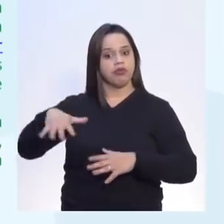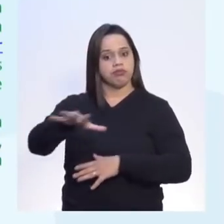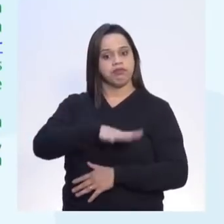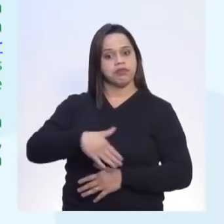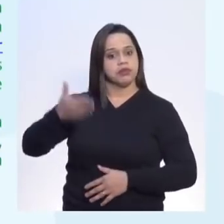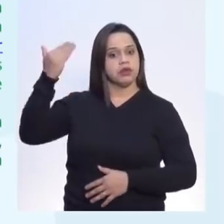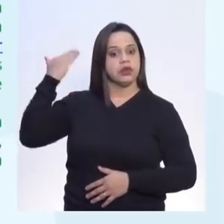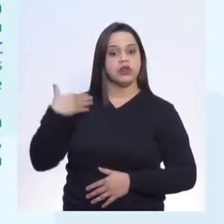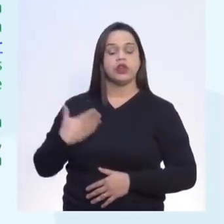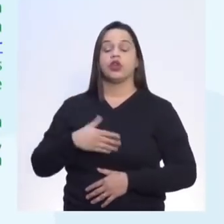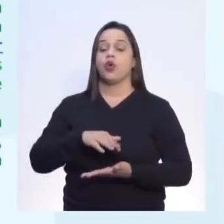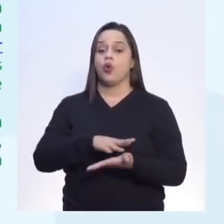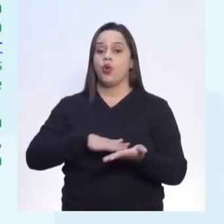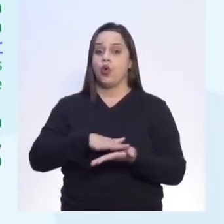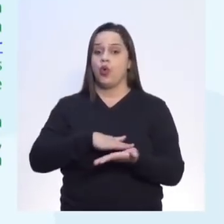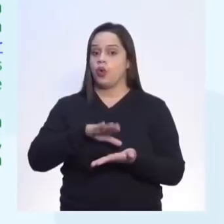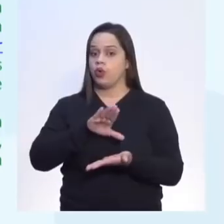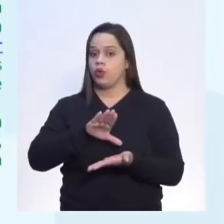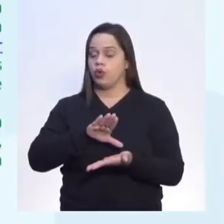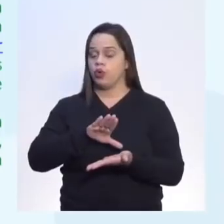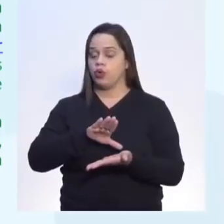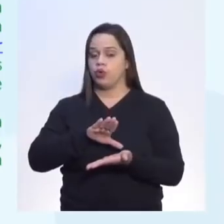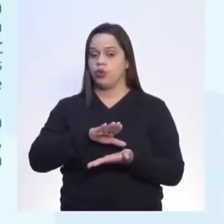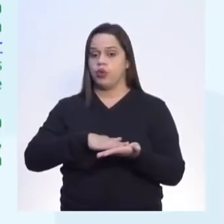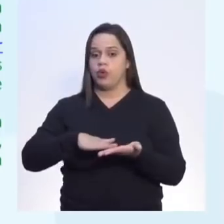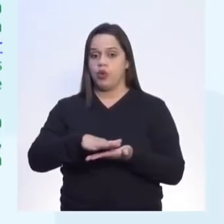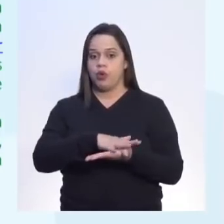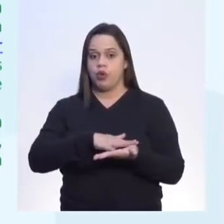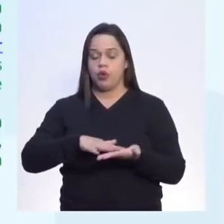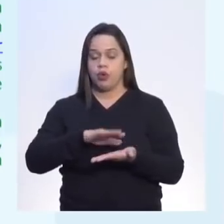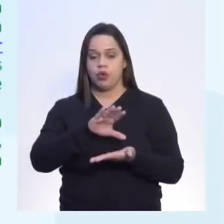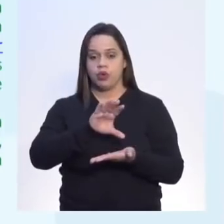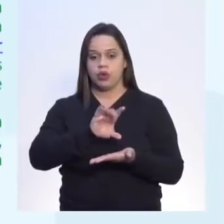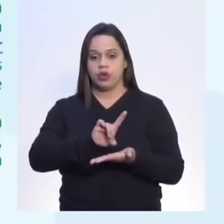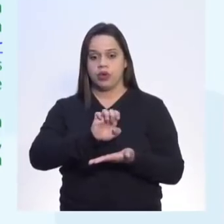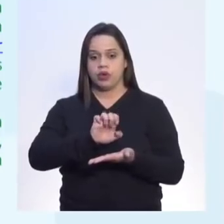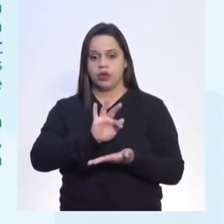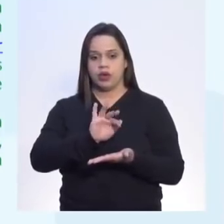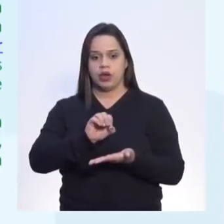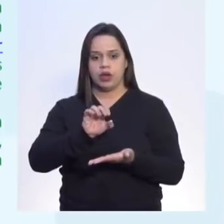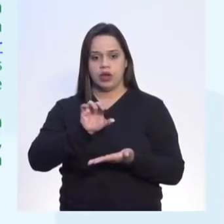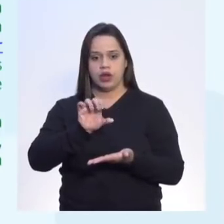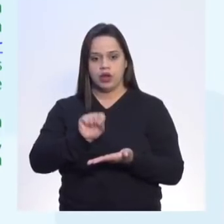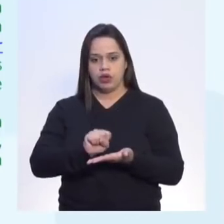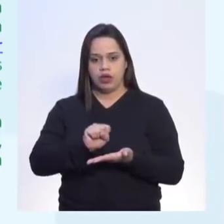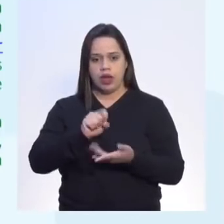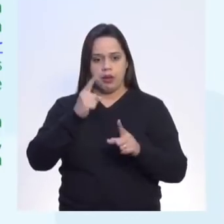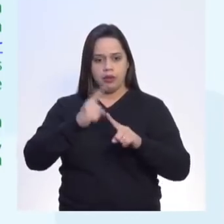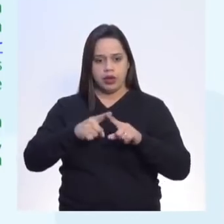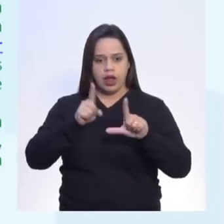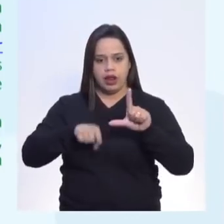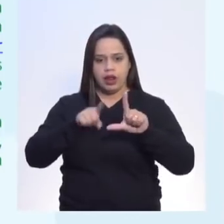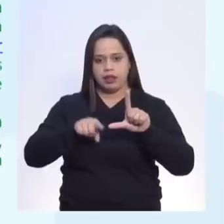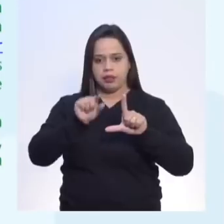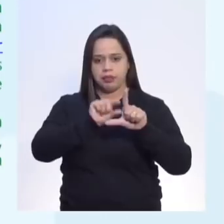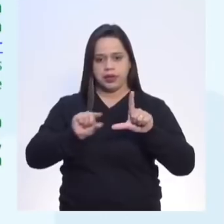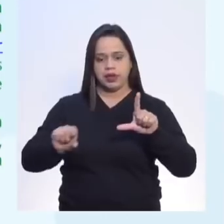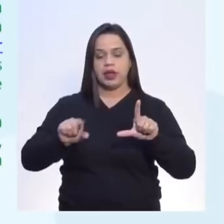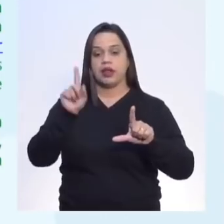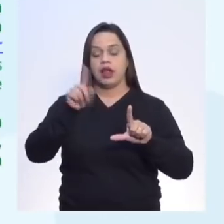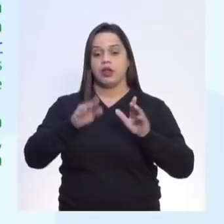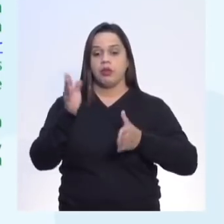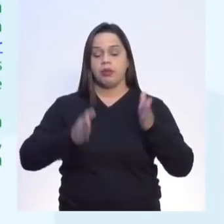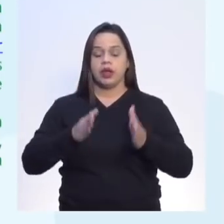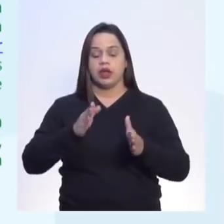fundado no século de 8 a.C., é que a letrinha é pequena, viu, gente? Mas é 8 a.C., e sua